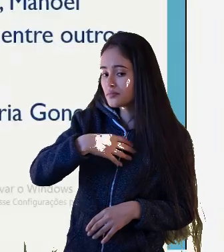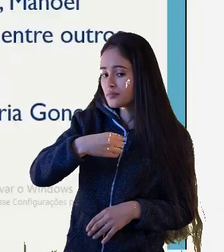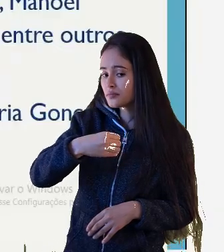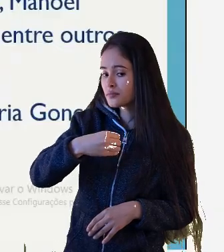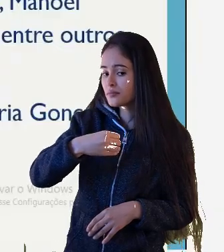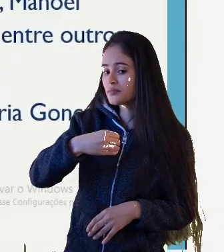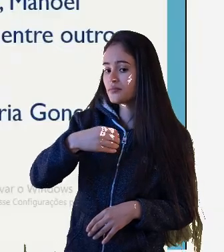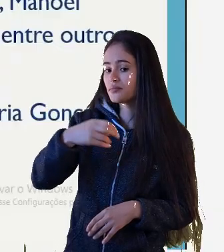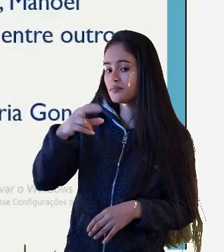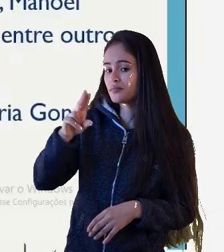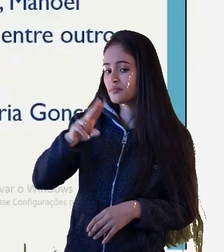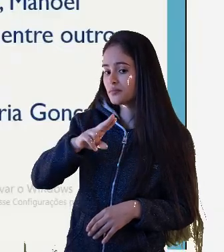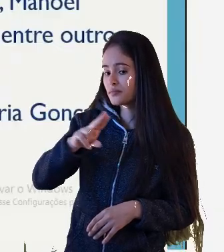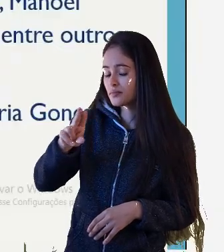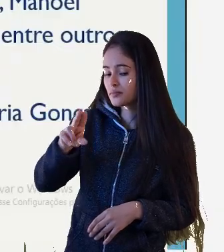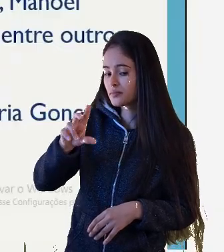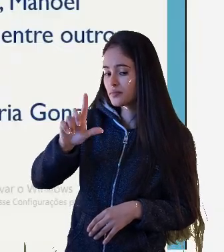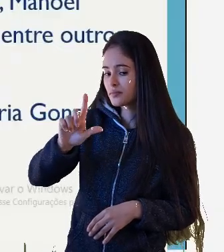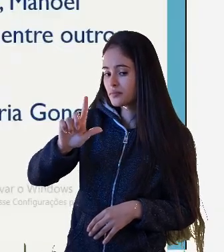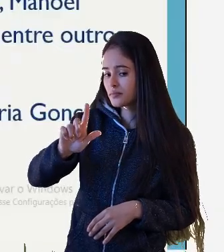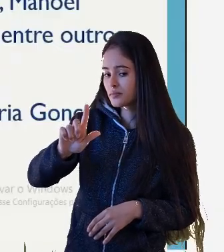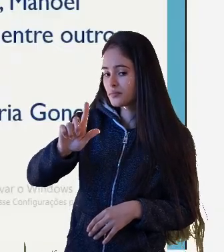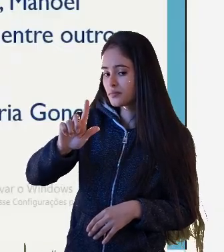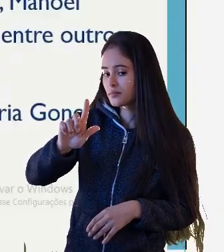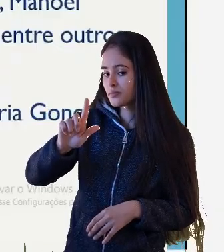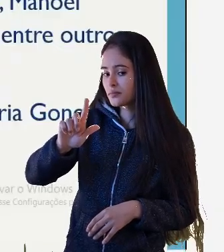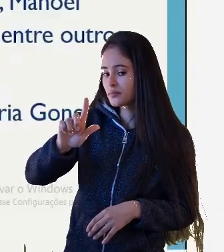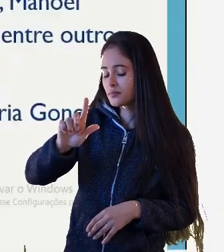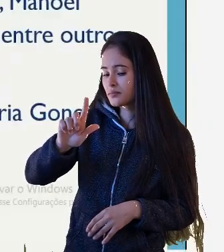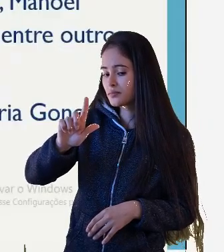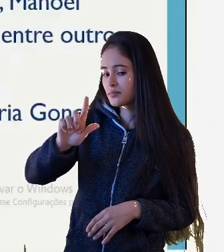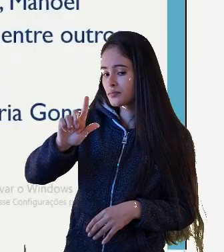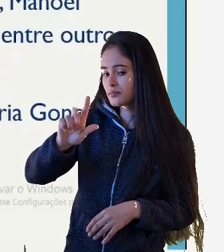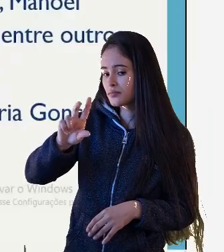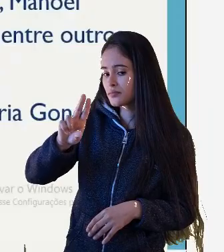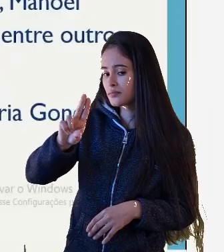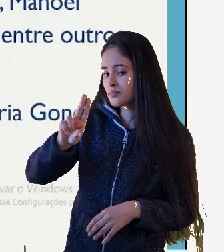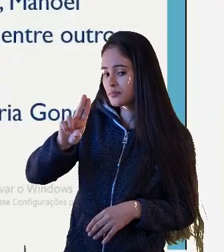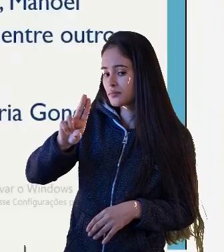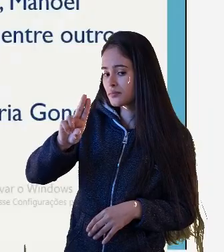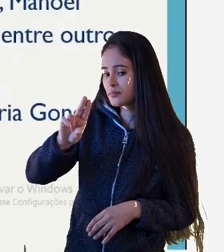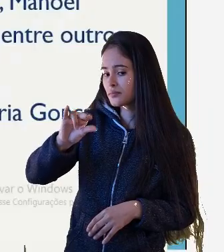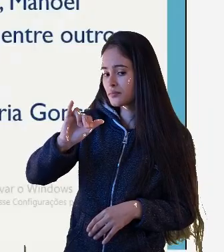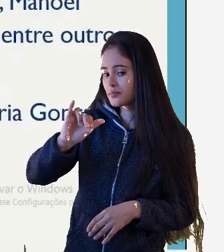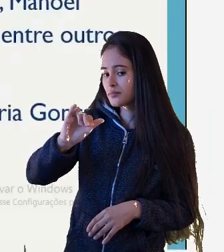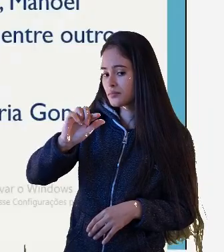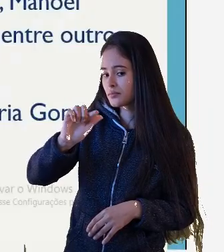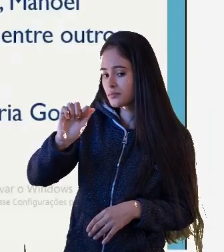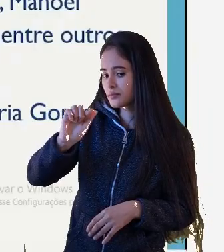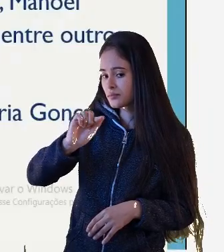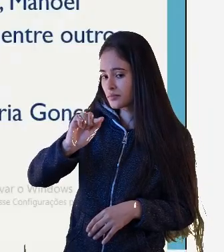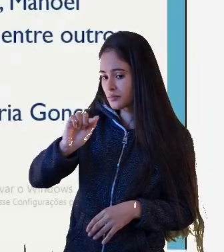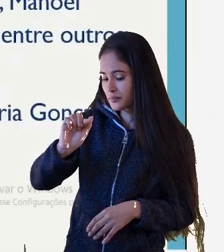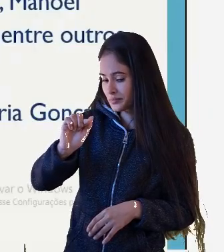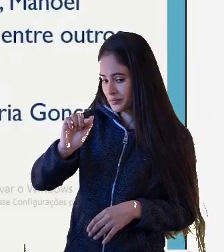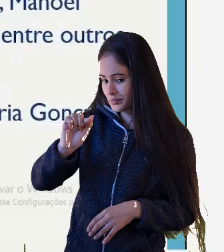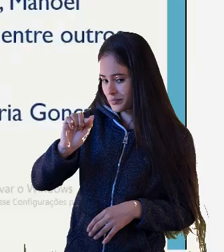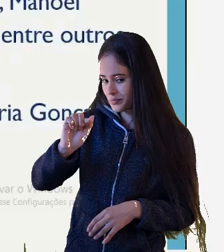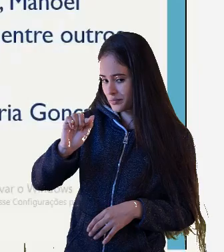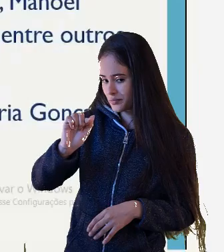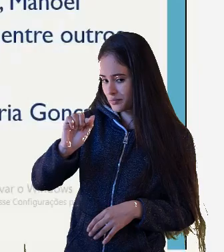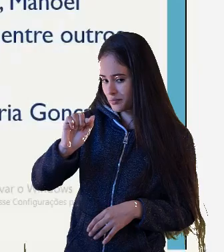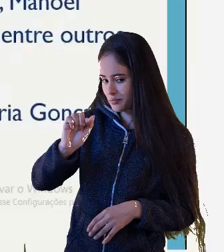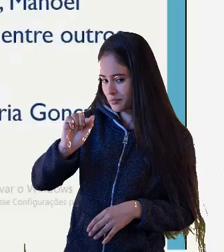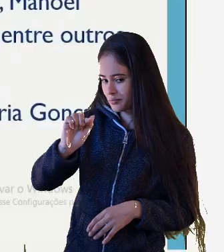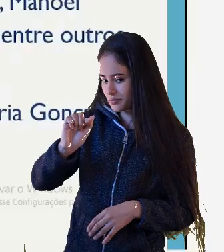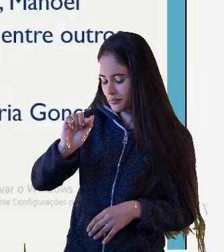libertar os seus irmãos negros, né? E ele ia lá nos tribunais, pegava ali os sexagenários que deviam estar livres, né? E não estavam